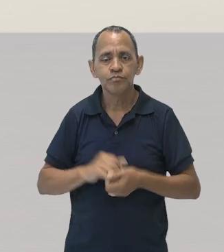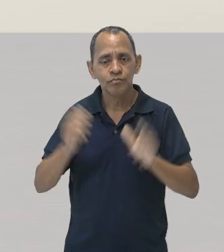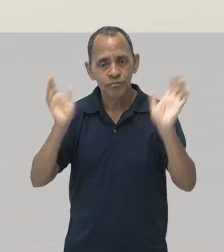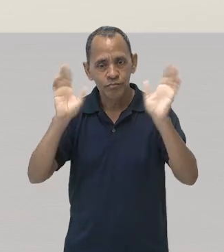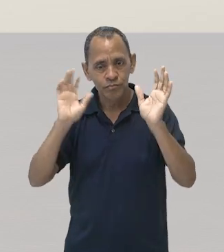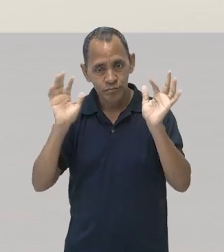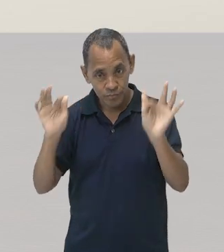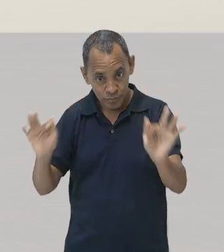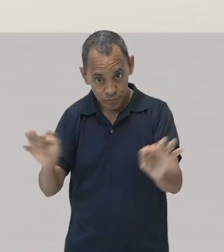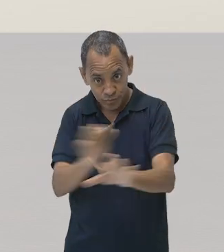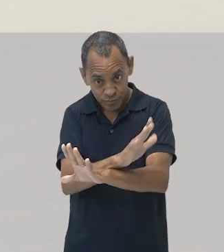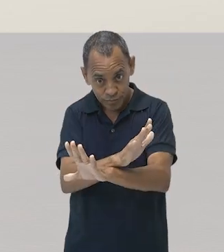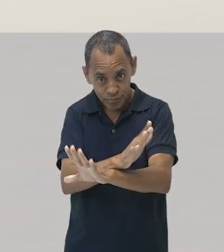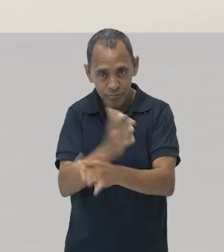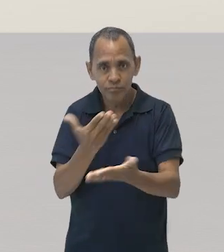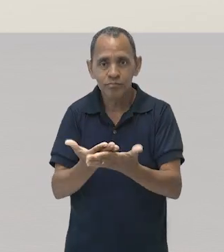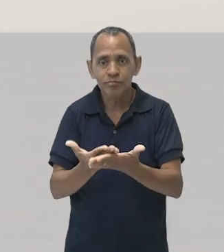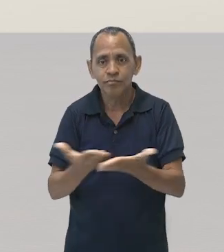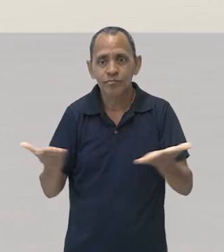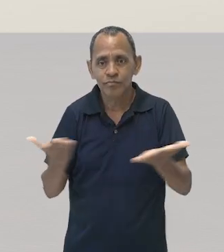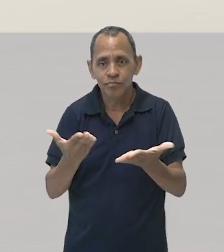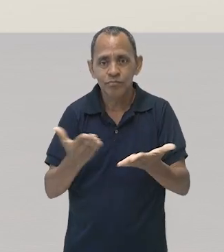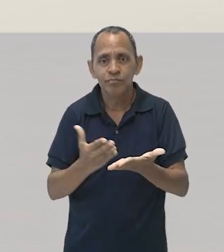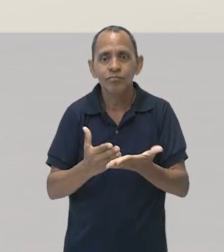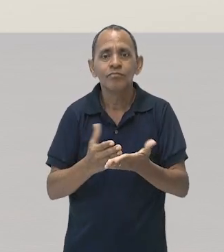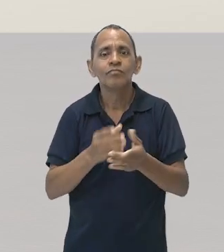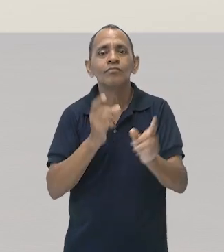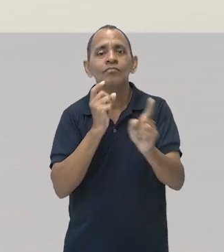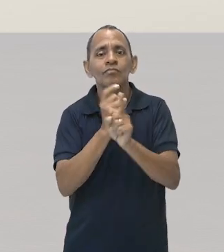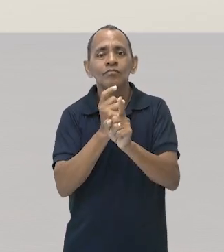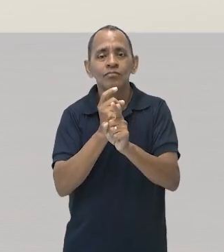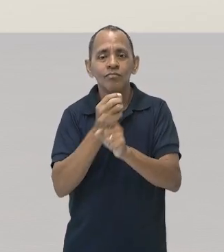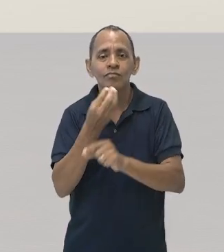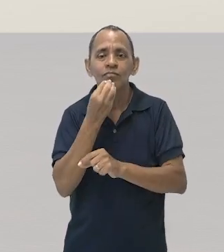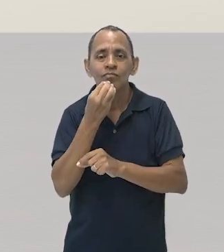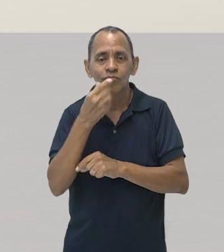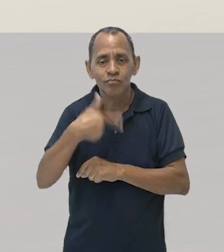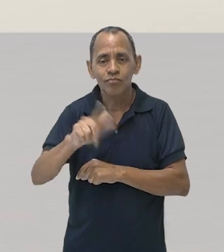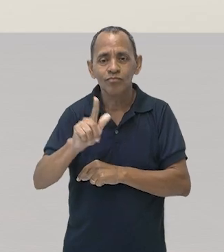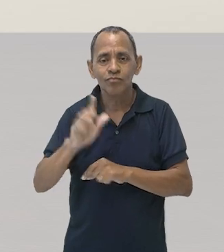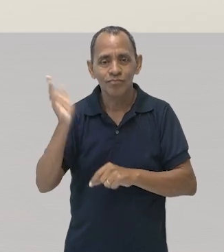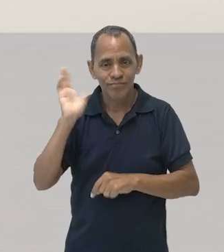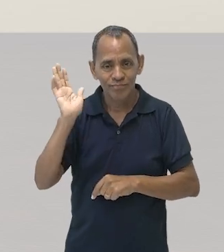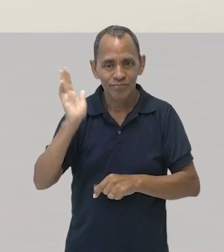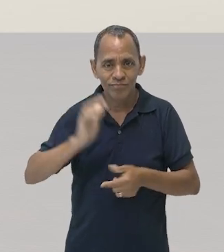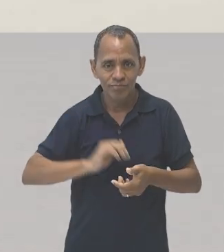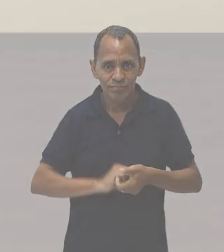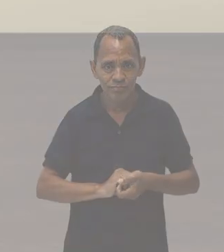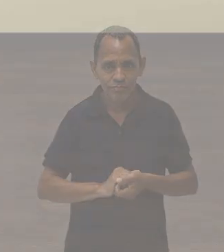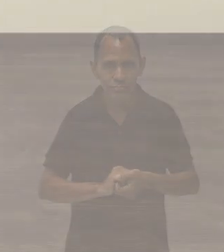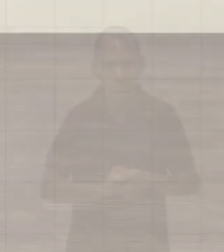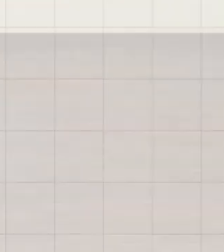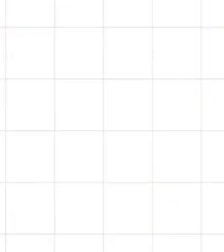finaliza a nossa aula de hoje por aqui e a gente se encontra numa próxima oportunidade. Até mais!